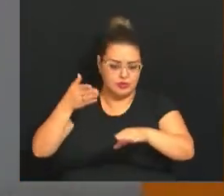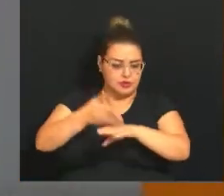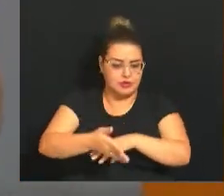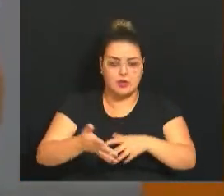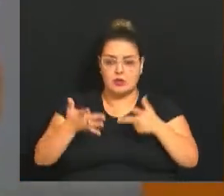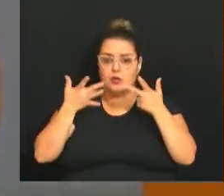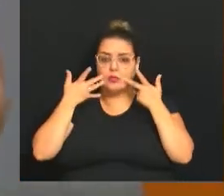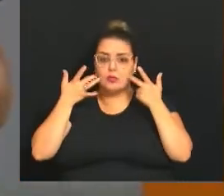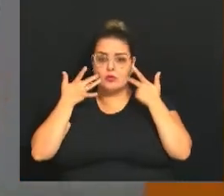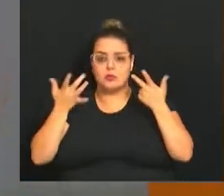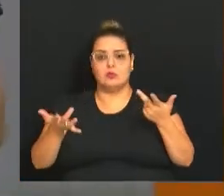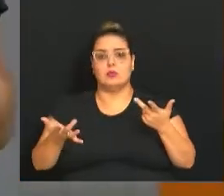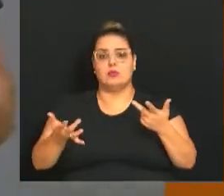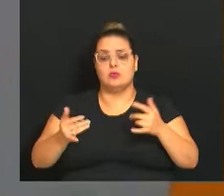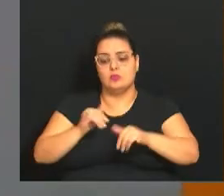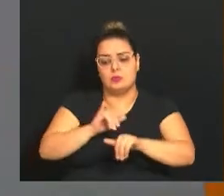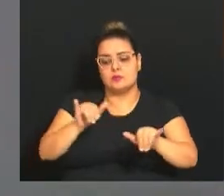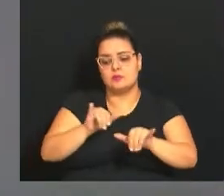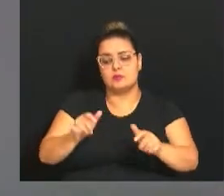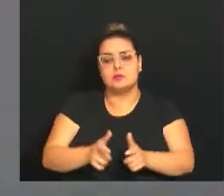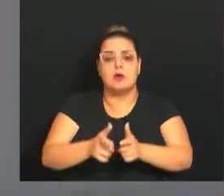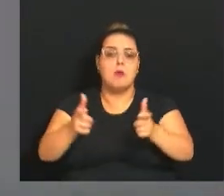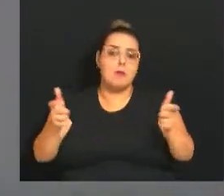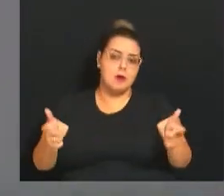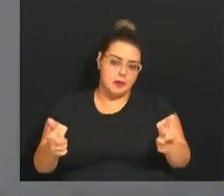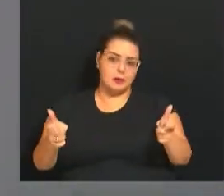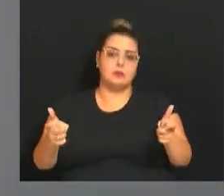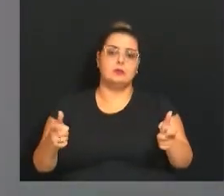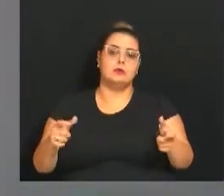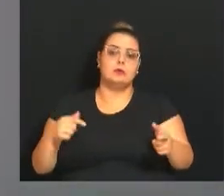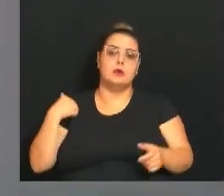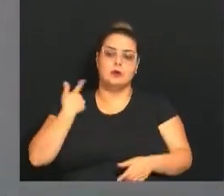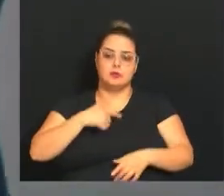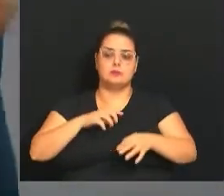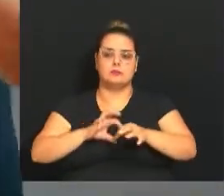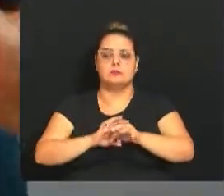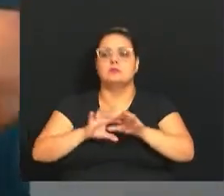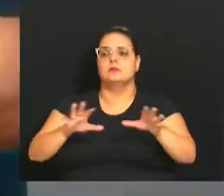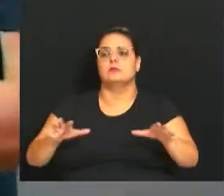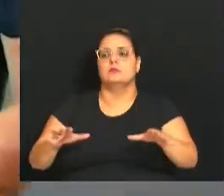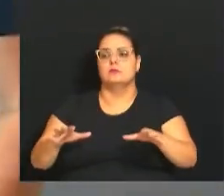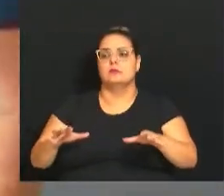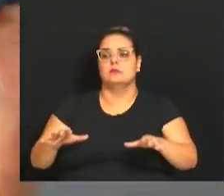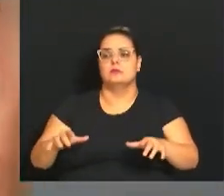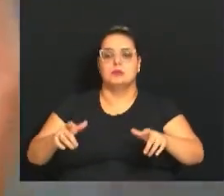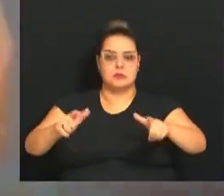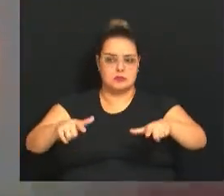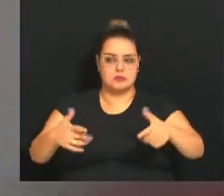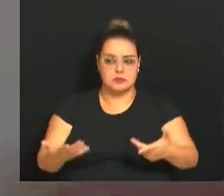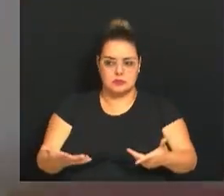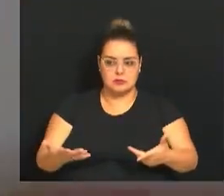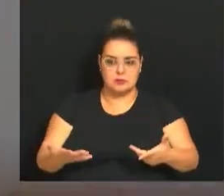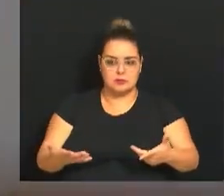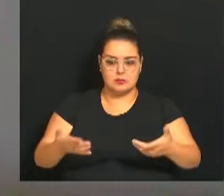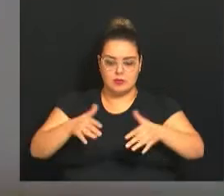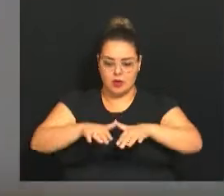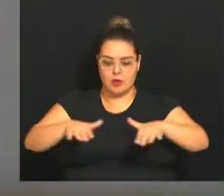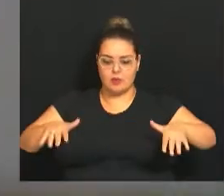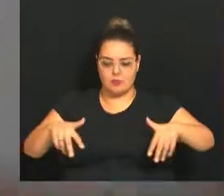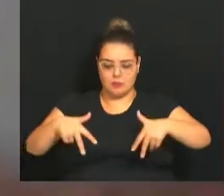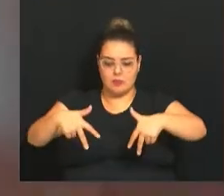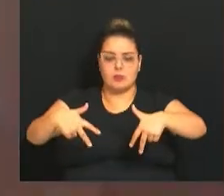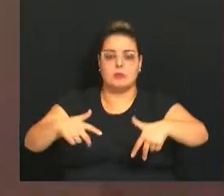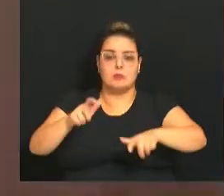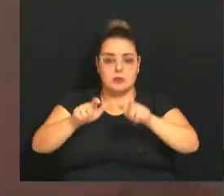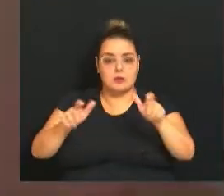maior. Então, assim, a gente procura dar espaço aqui isso que a gente está aqui funciona como nosso palco, né, para que as pessoas